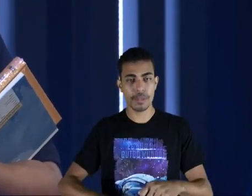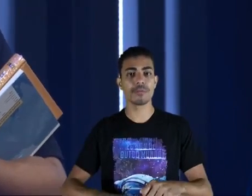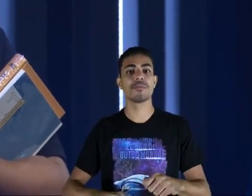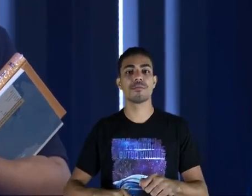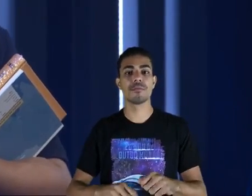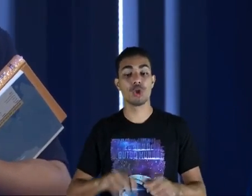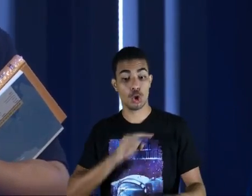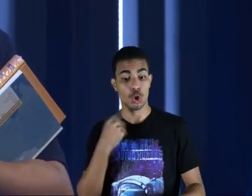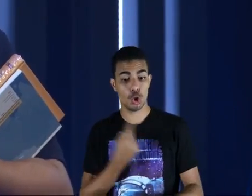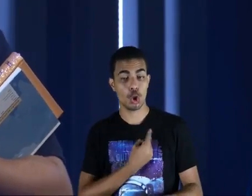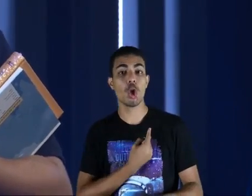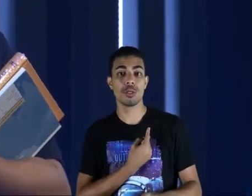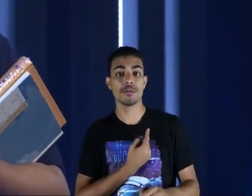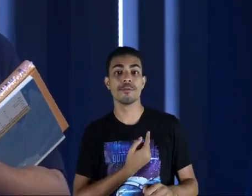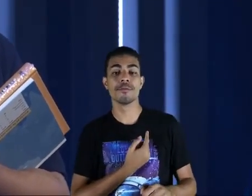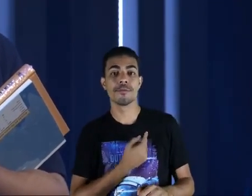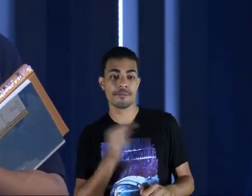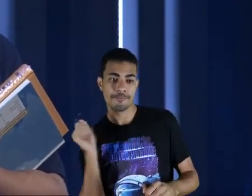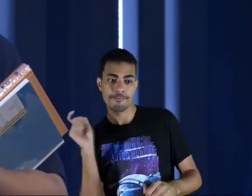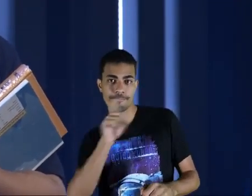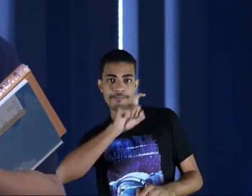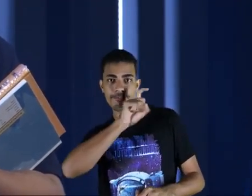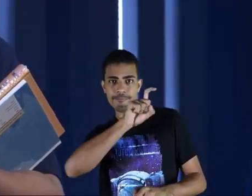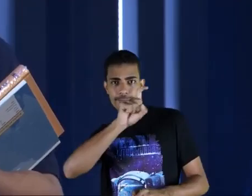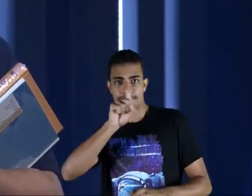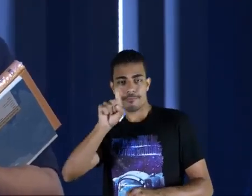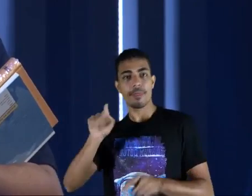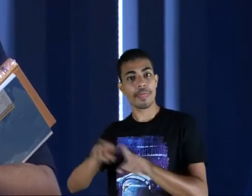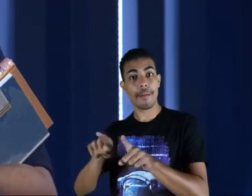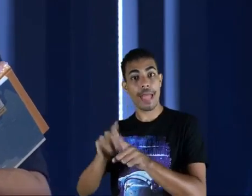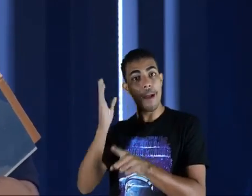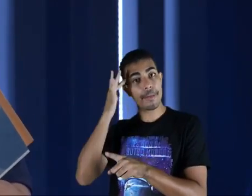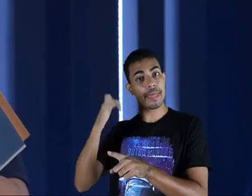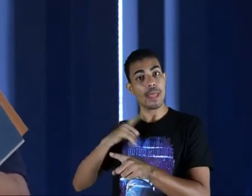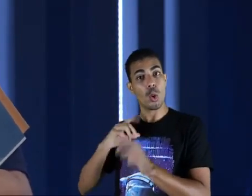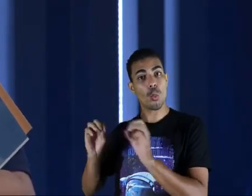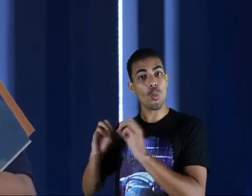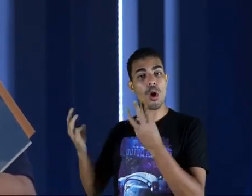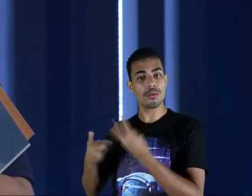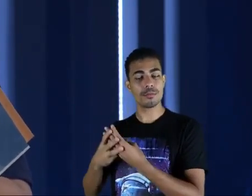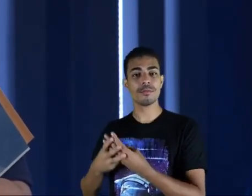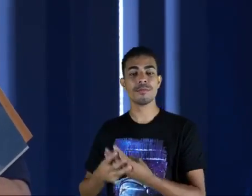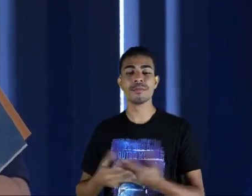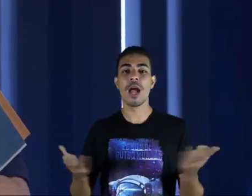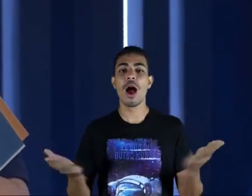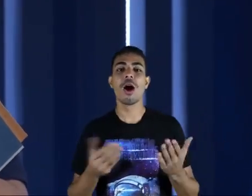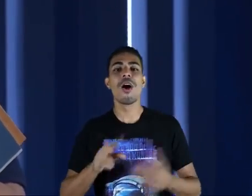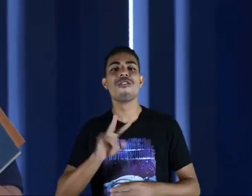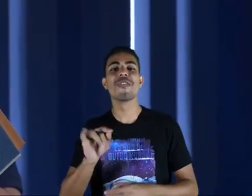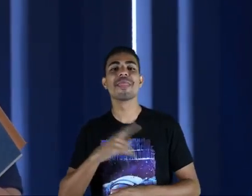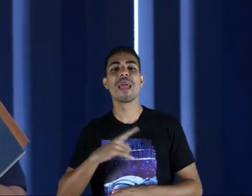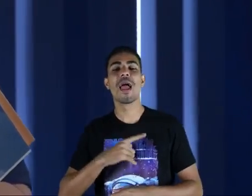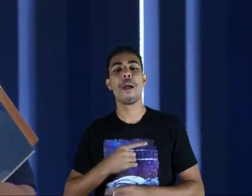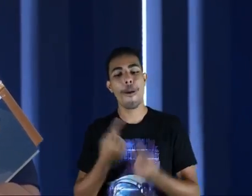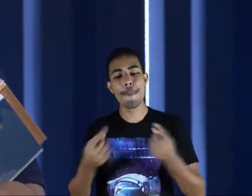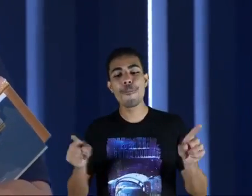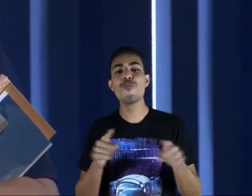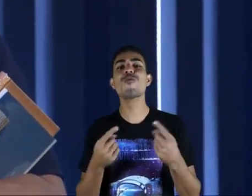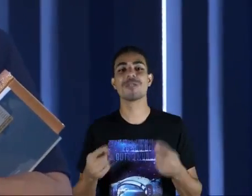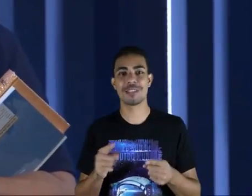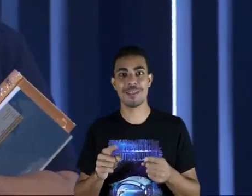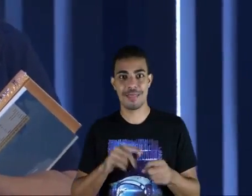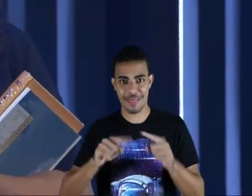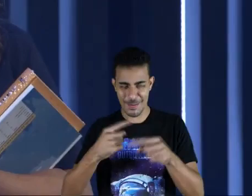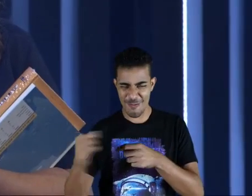nosso site para poder acompanhar aí também os workshops amanhã. Agora você vai ficar aí com uma música especial e a